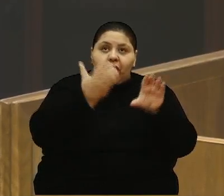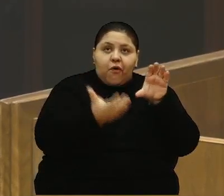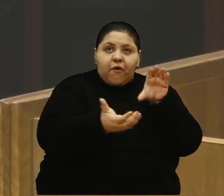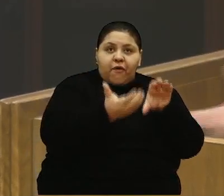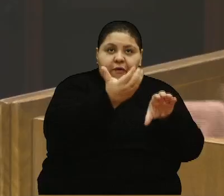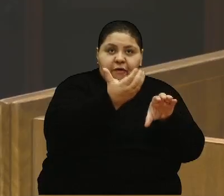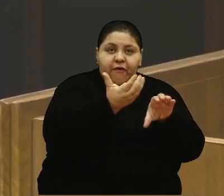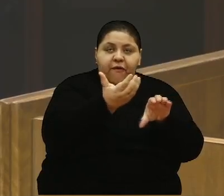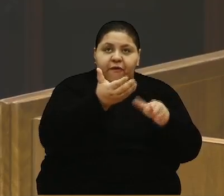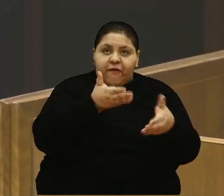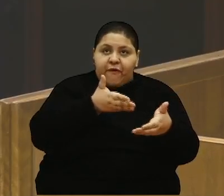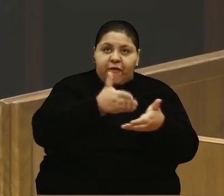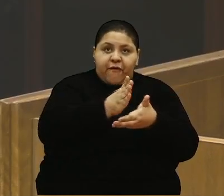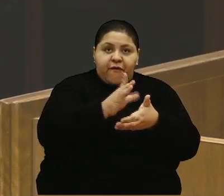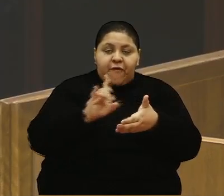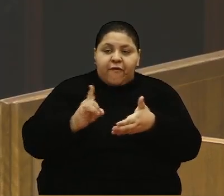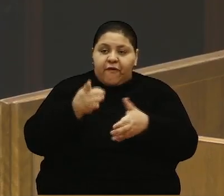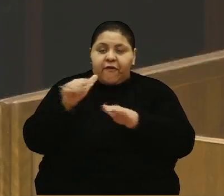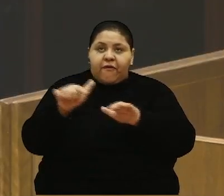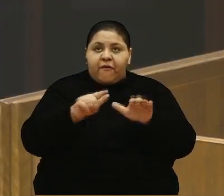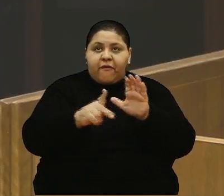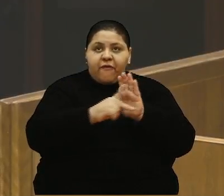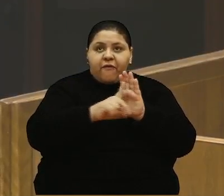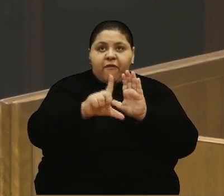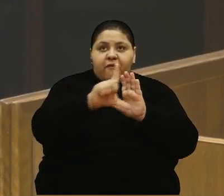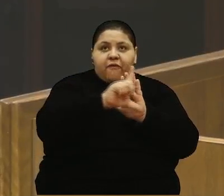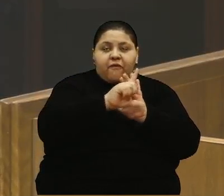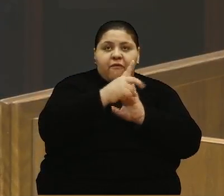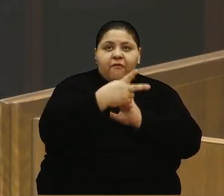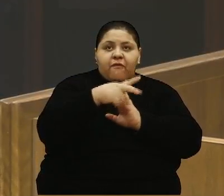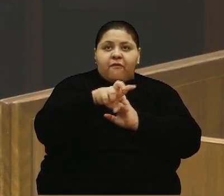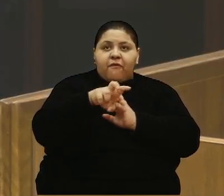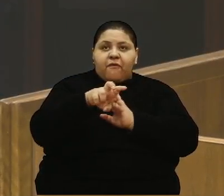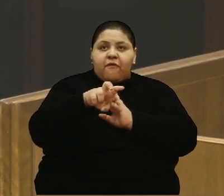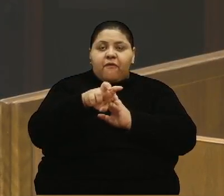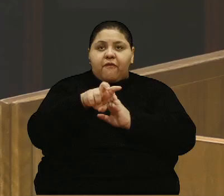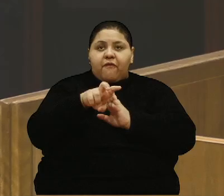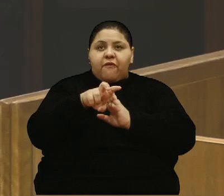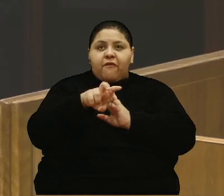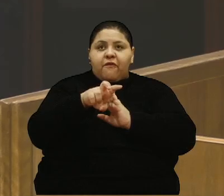que foi aprovado na última semana o projeto de lei, o PL